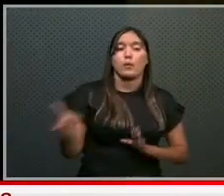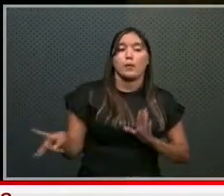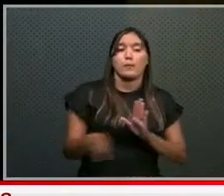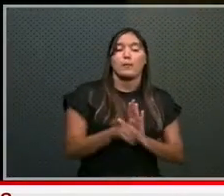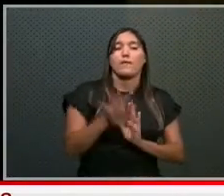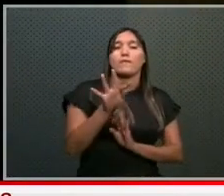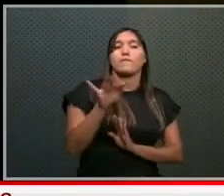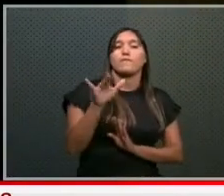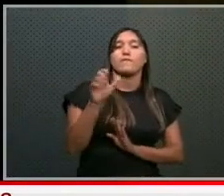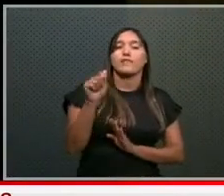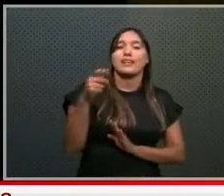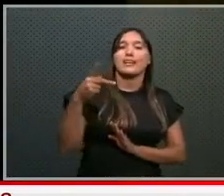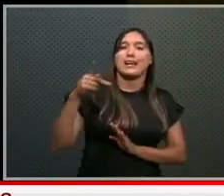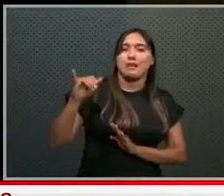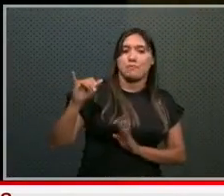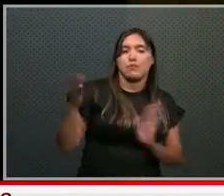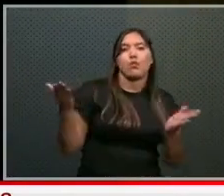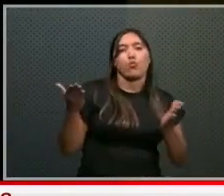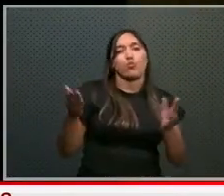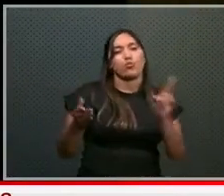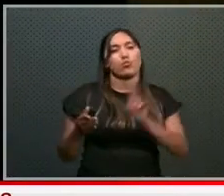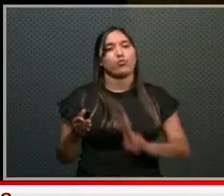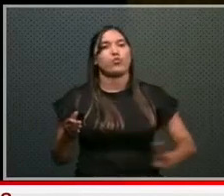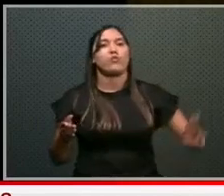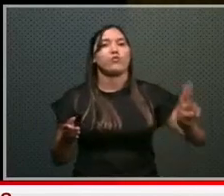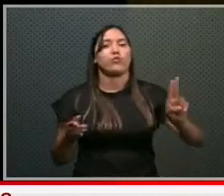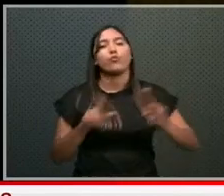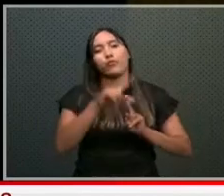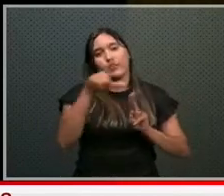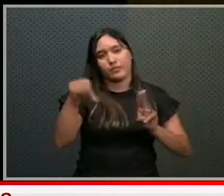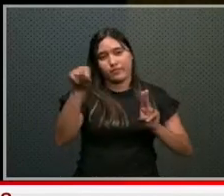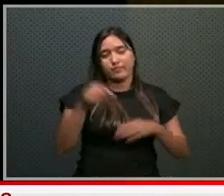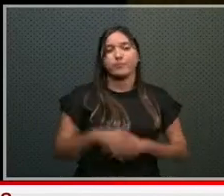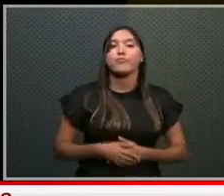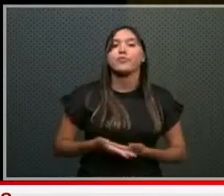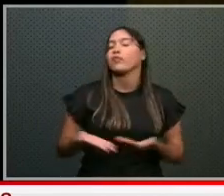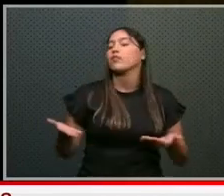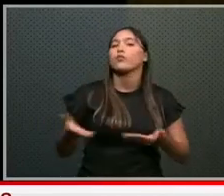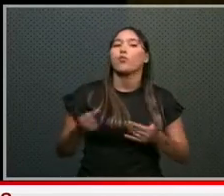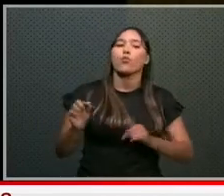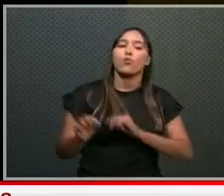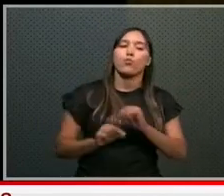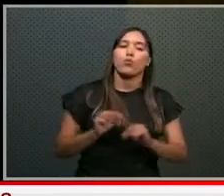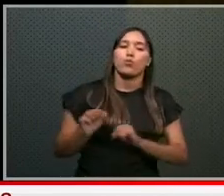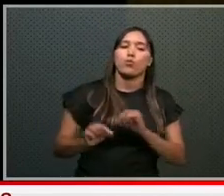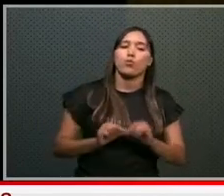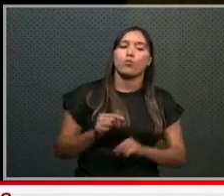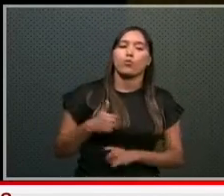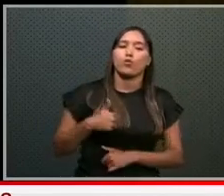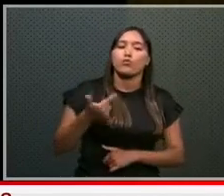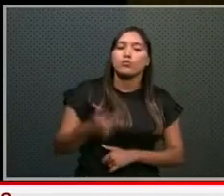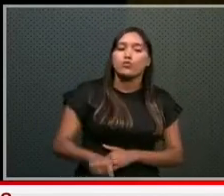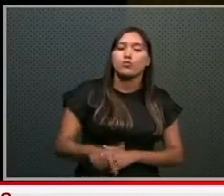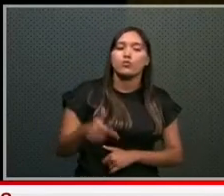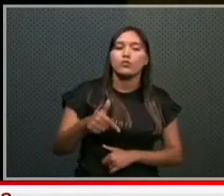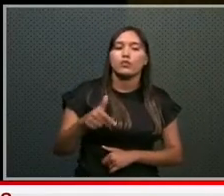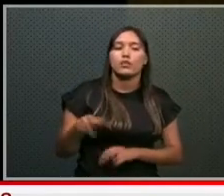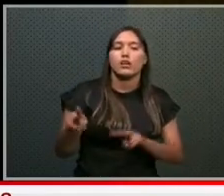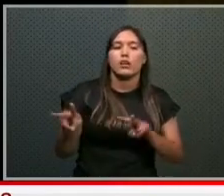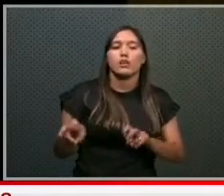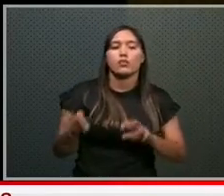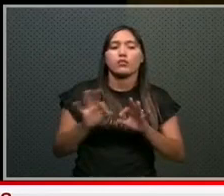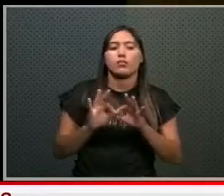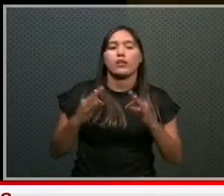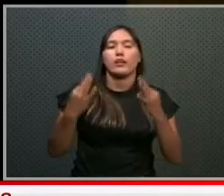da picape da antiga Picape hoje Universidade Federal Rural da Amazônia retorno a pauta da Agricultura Familiar passei